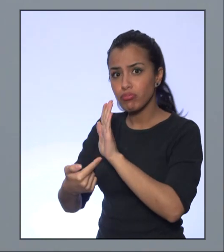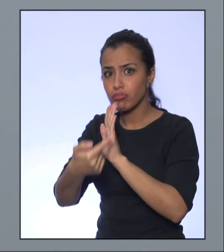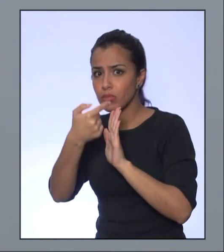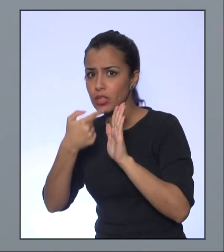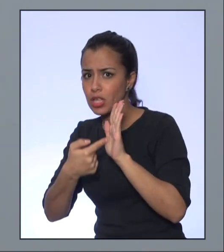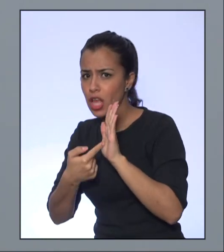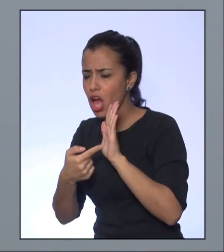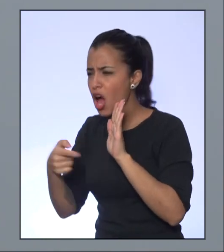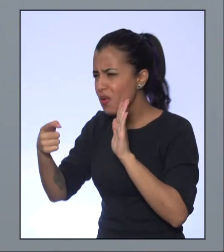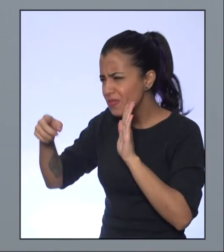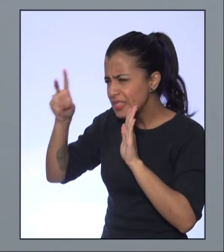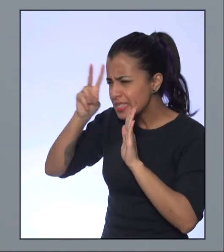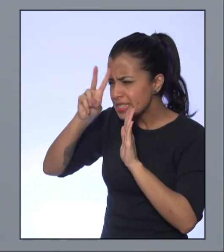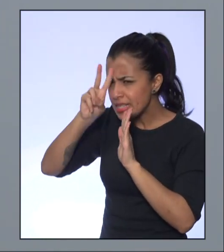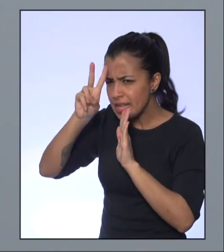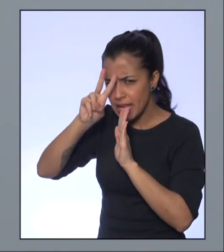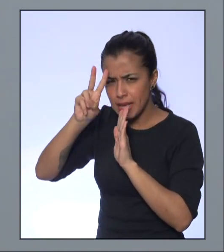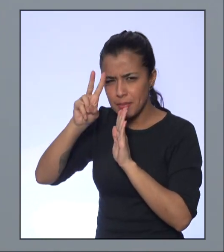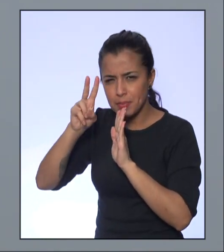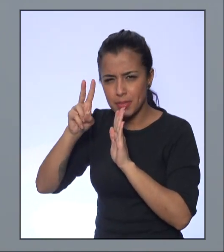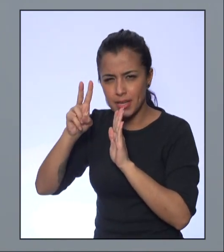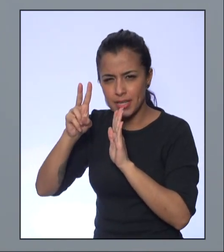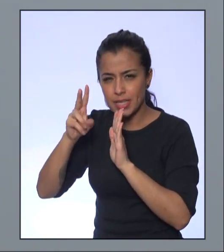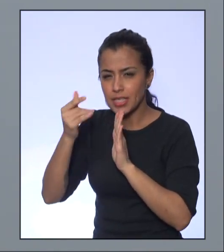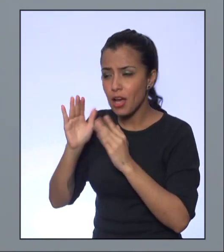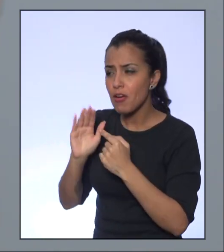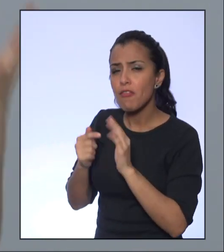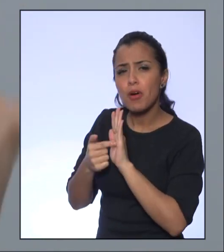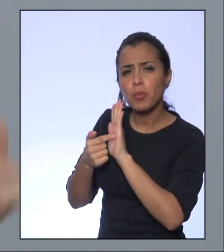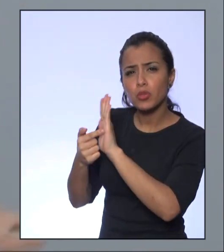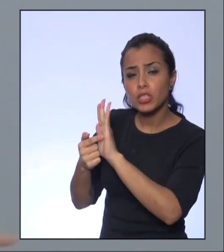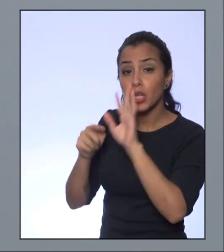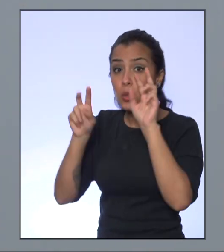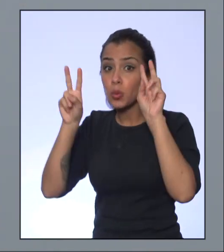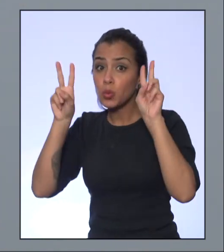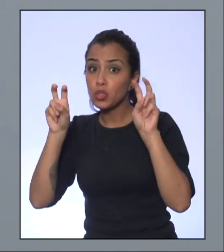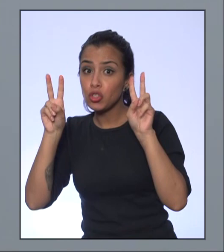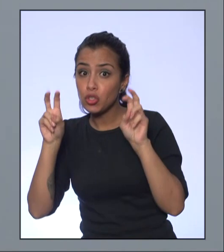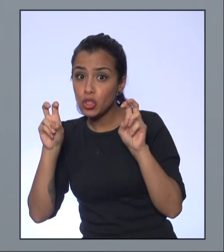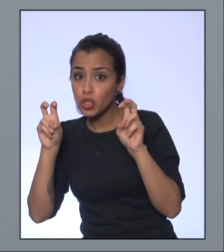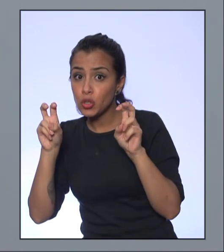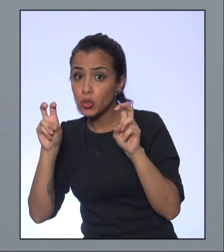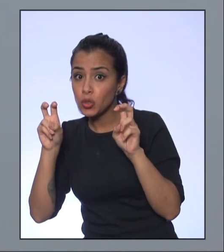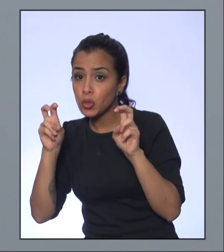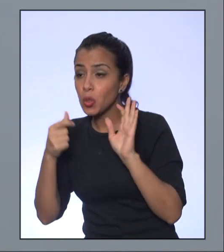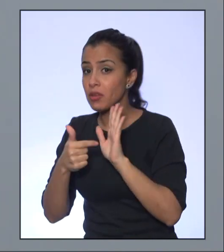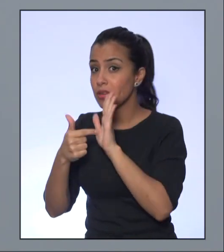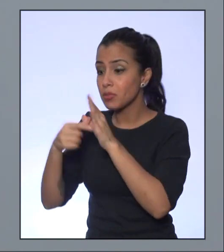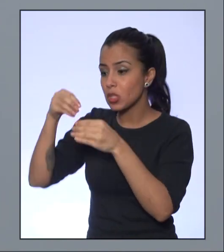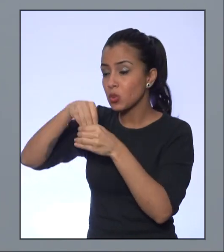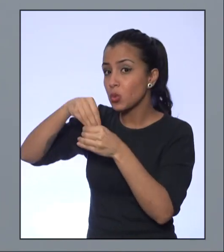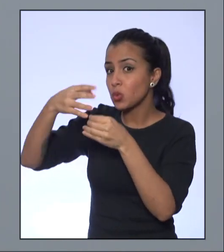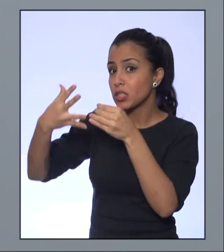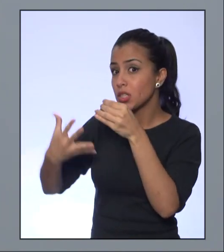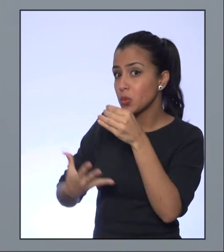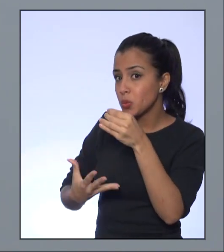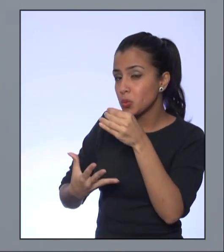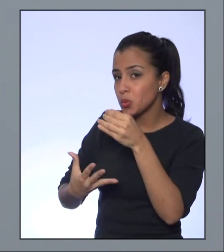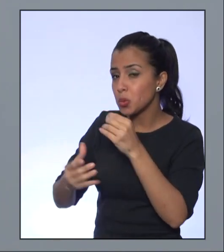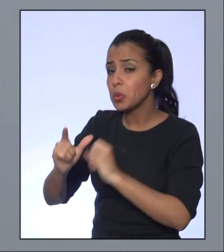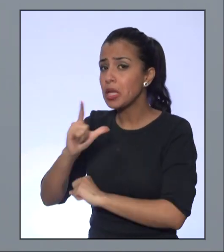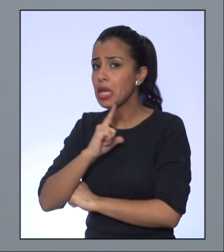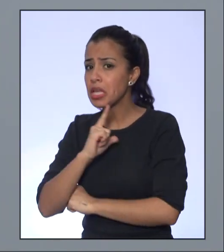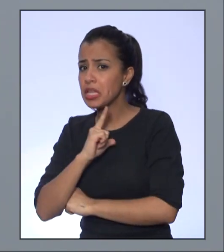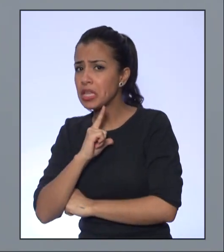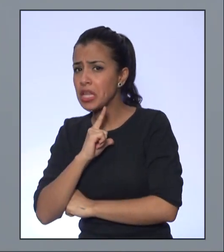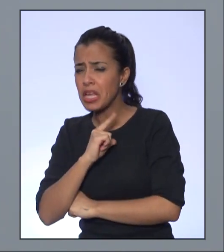lembram? Primeira coisa, a gente vai ver o título vai mostrar o conteúdo ali do mapa, o que está no mapa. Pô, mas